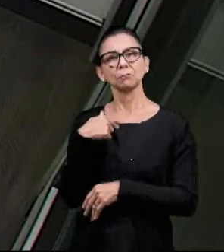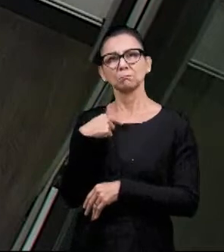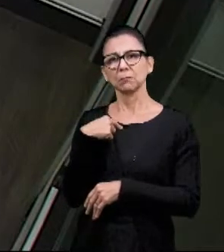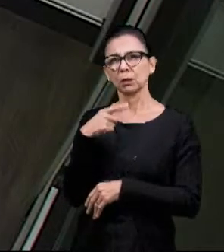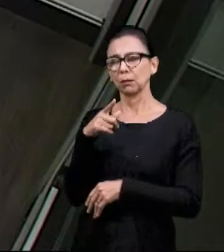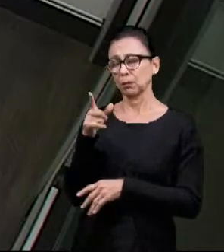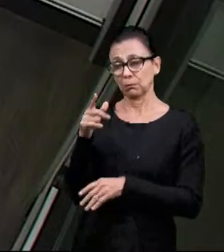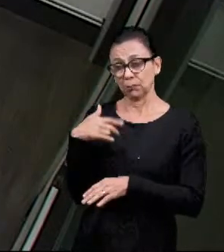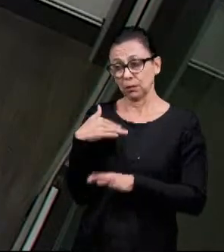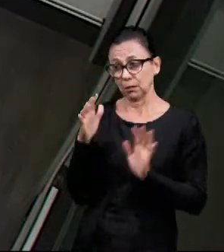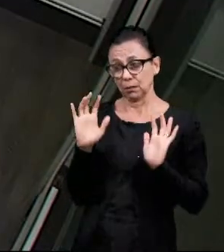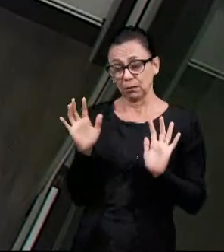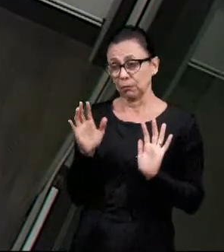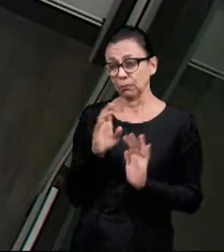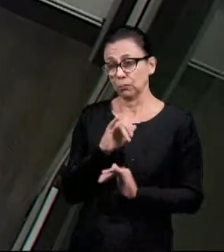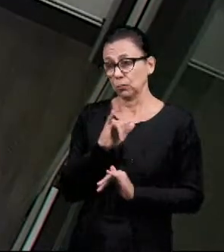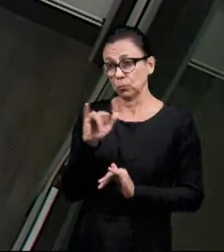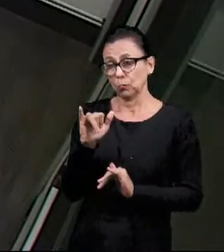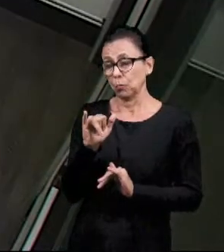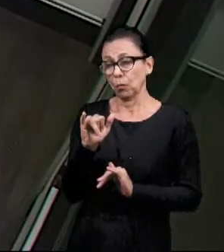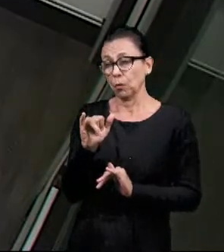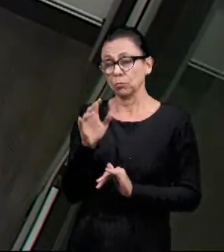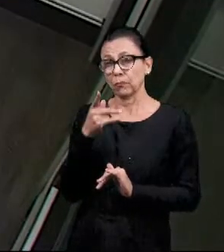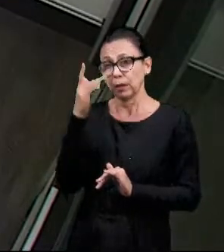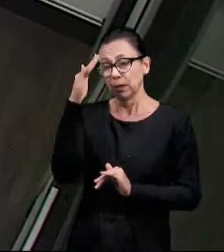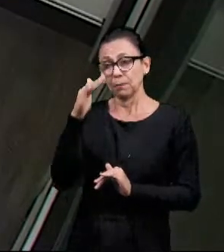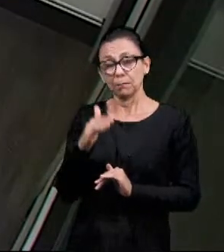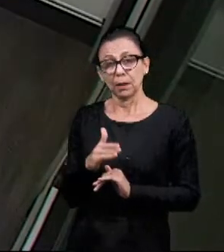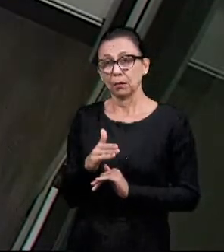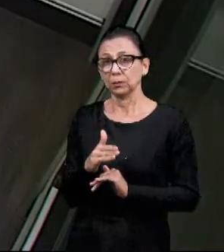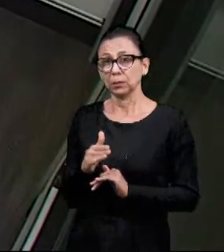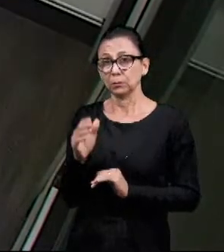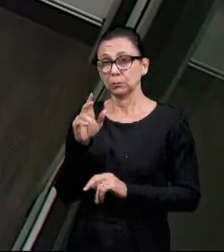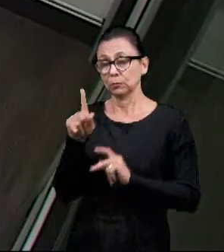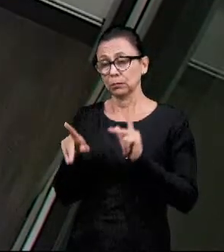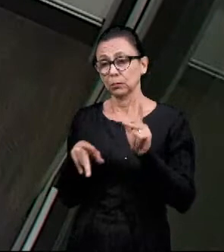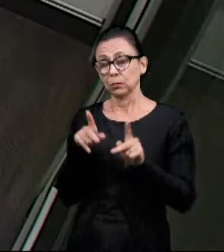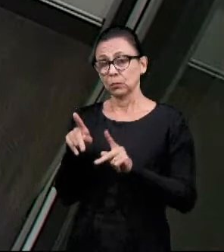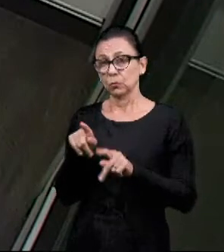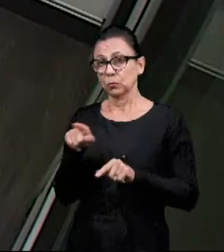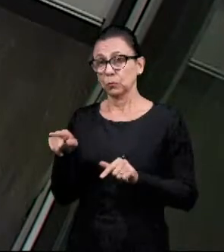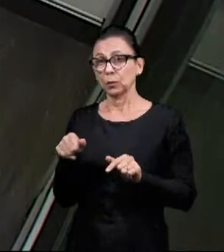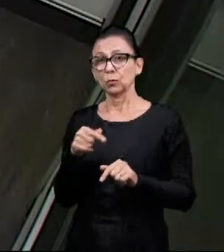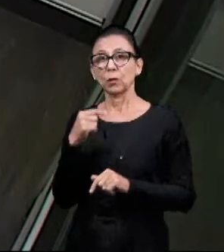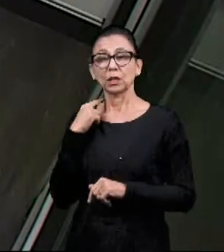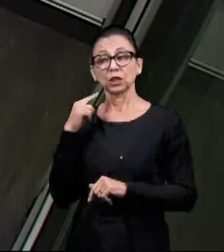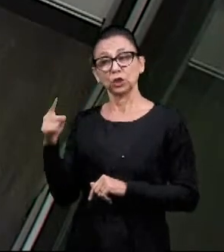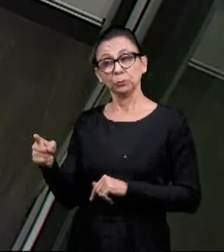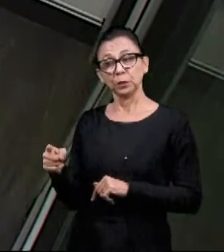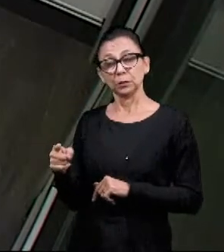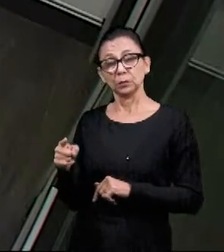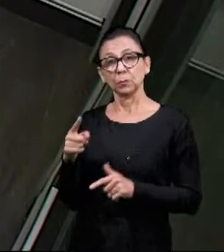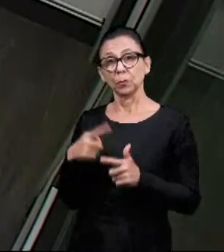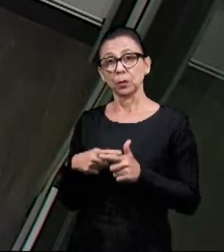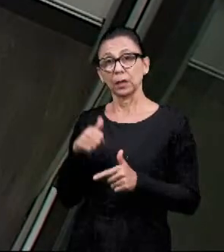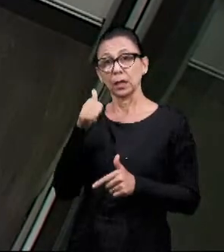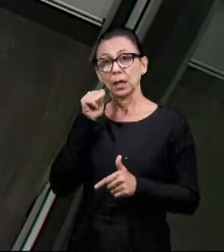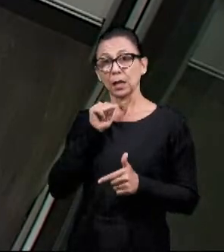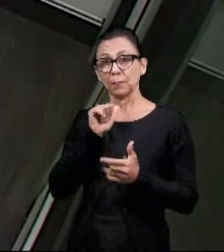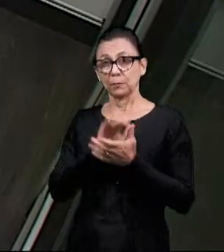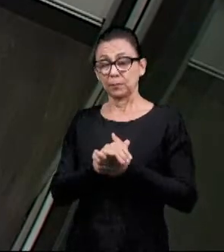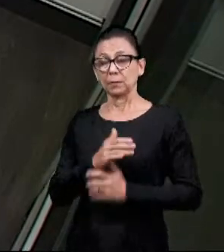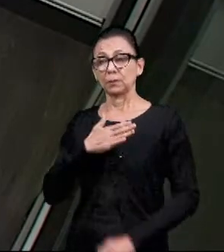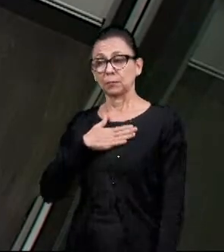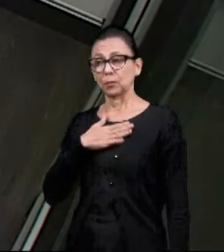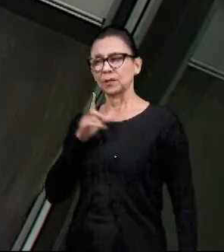não só não posso falar mal de mineiro, como gosto muito de mineiro, porque a minha esposa é mineira. Então eu aprendi